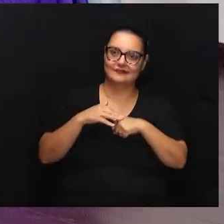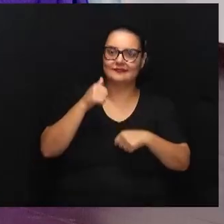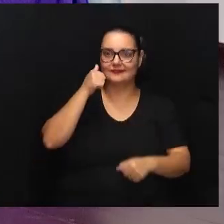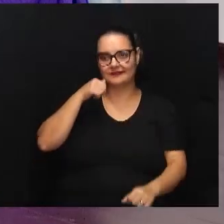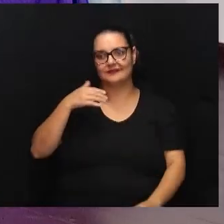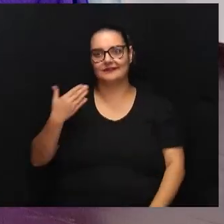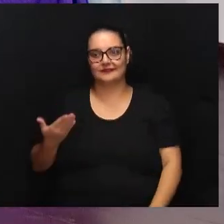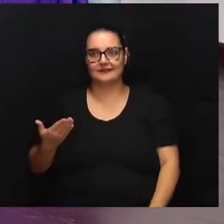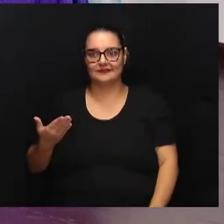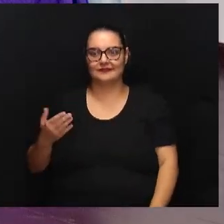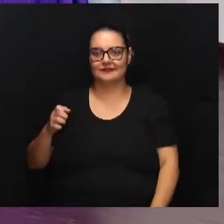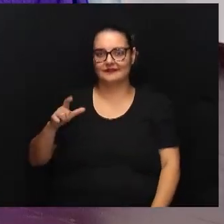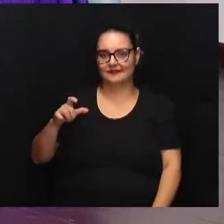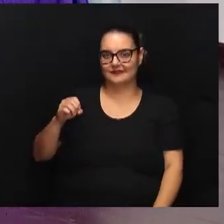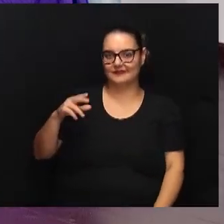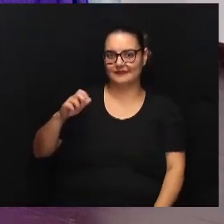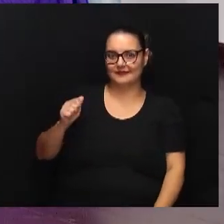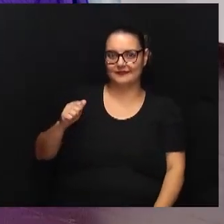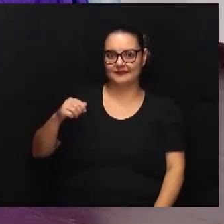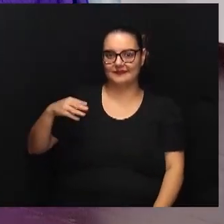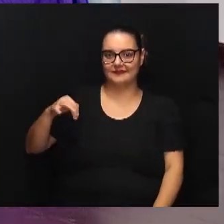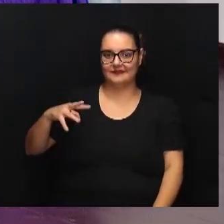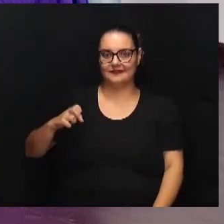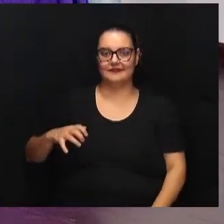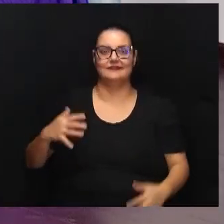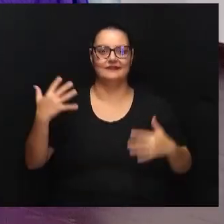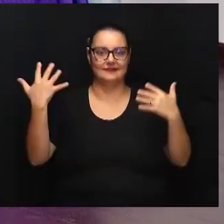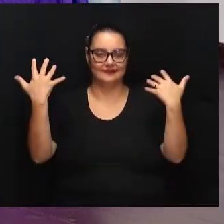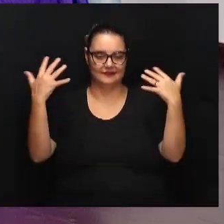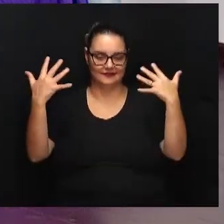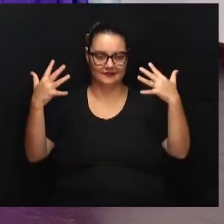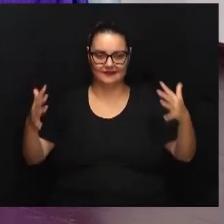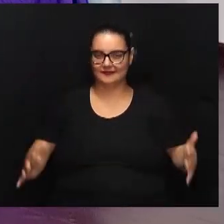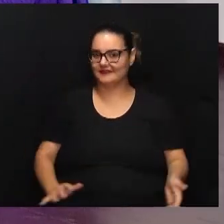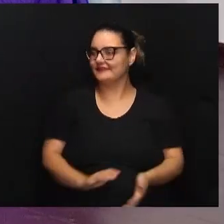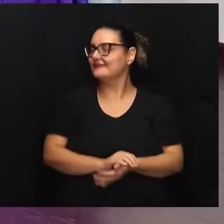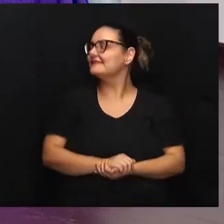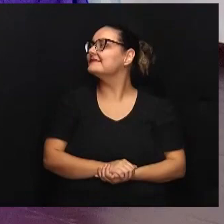vocês recebessem com muito carinho ela, Eloá Meirelles.